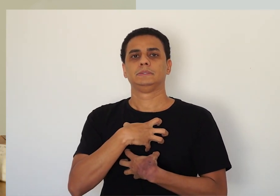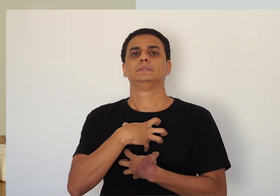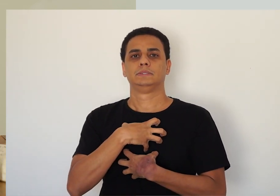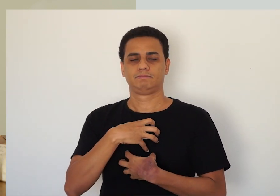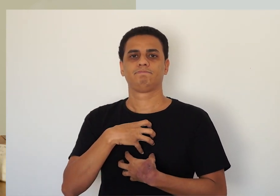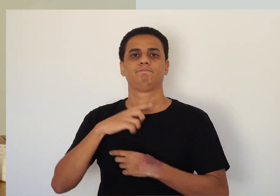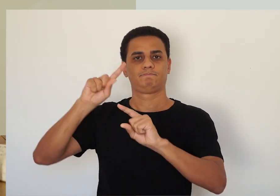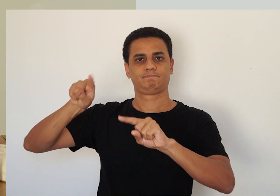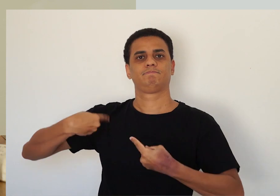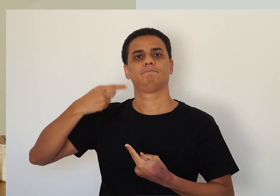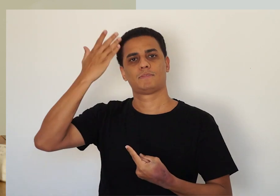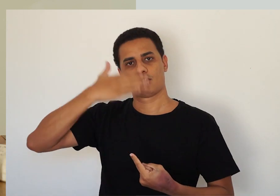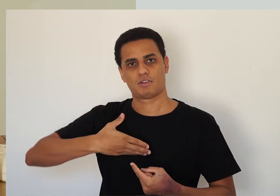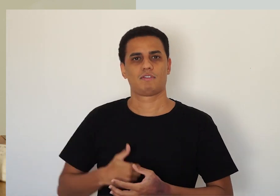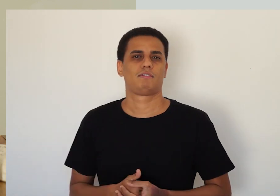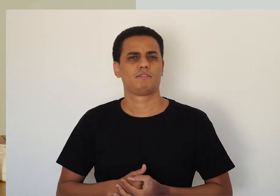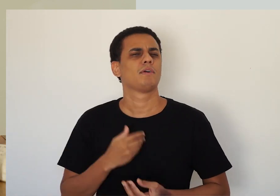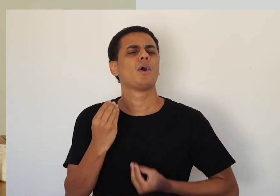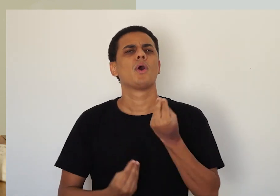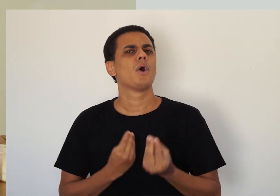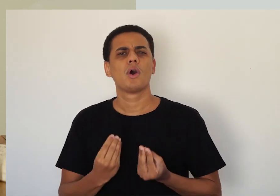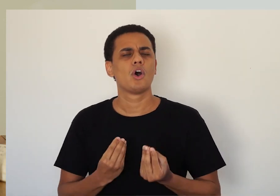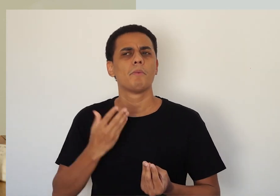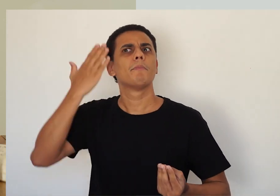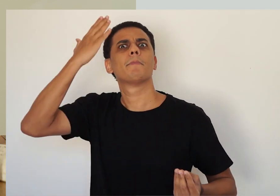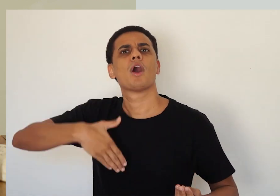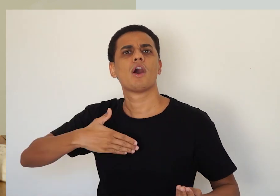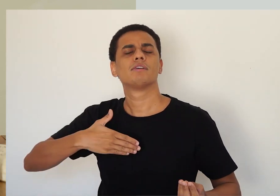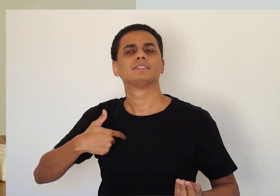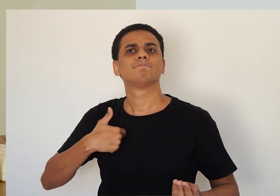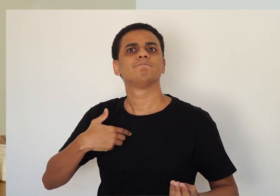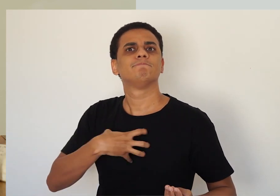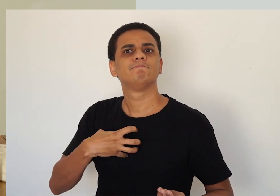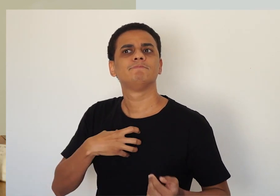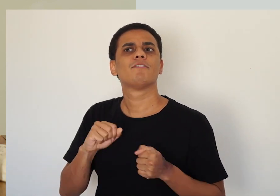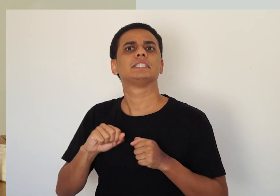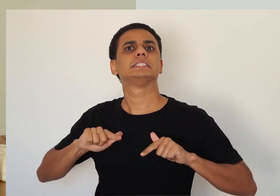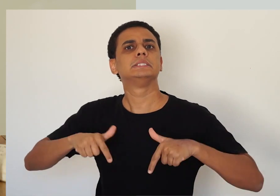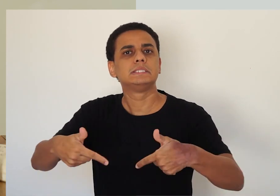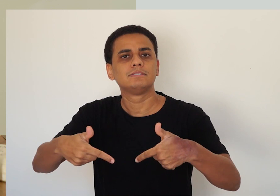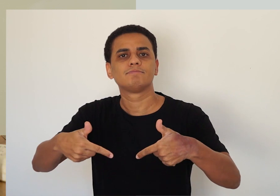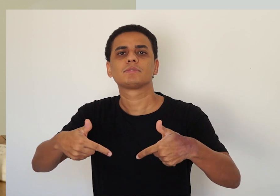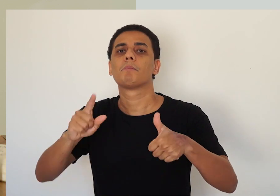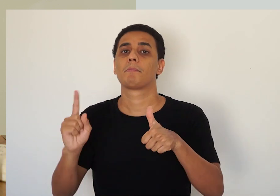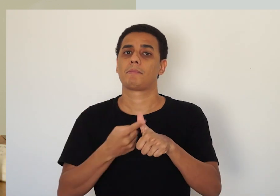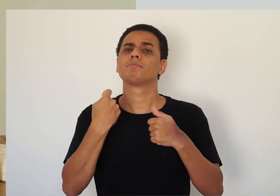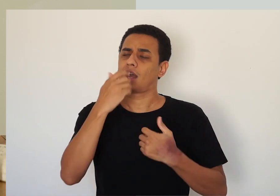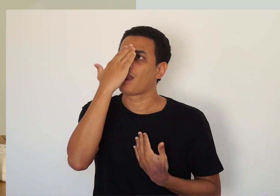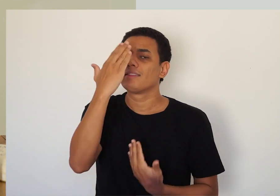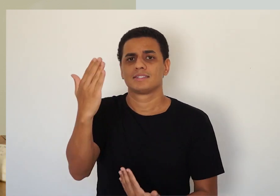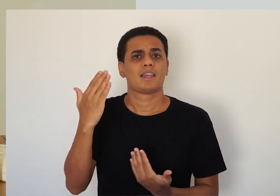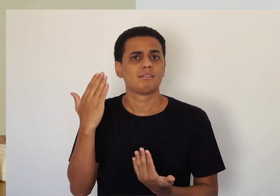Como é que, então, nós podemos enfrentar essas provações? Nós podemos enfrentá-las agradecendo e olhando para elas